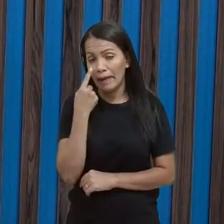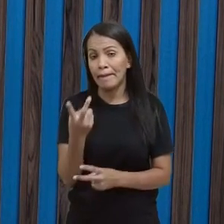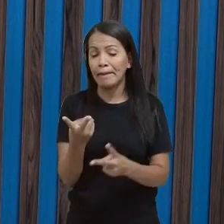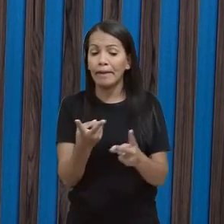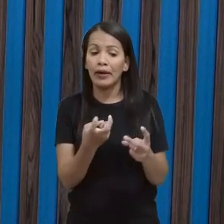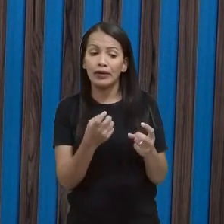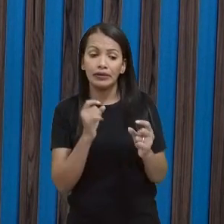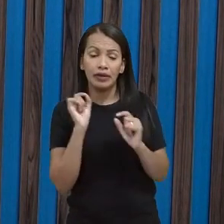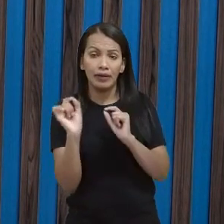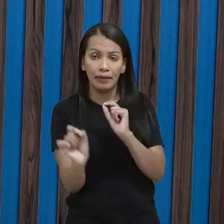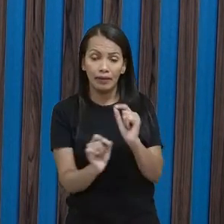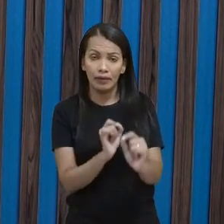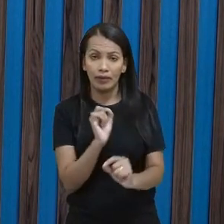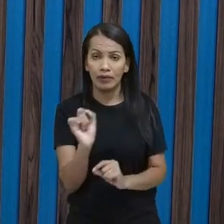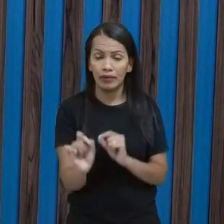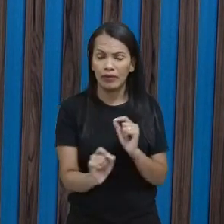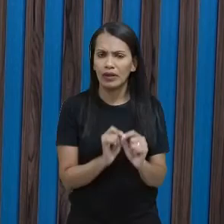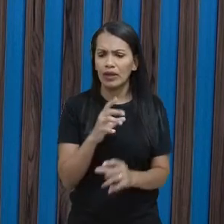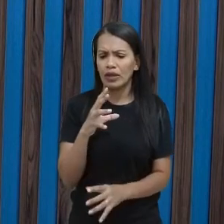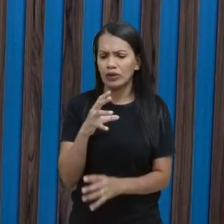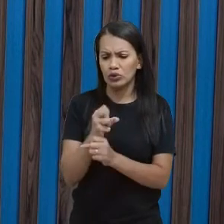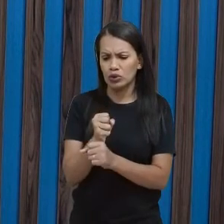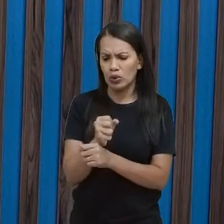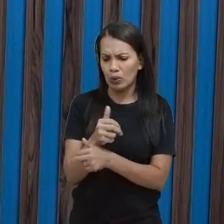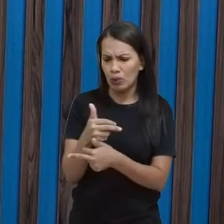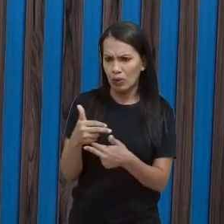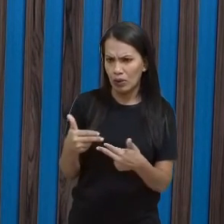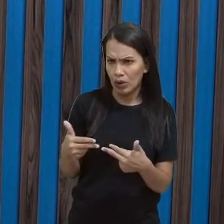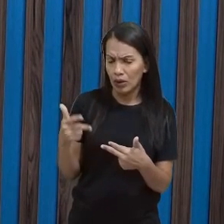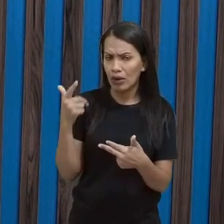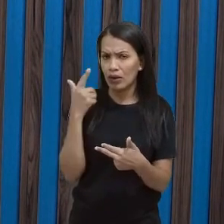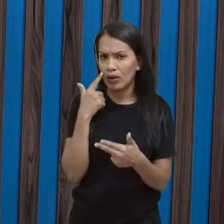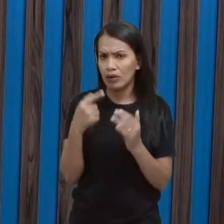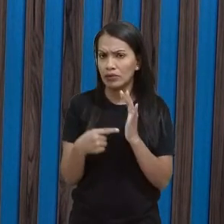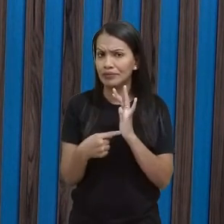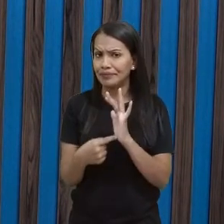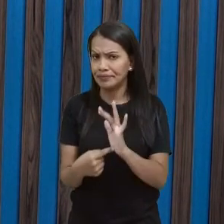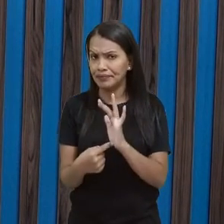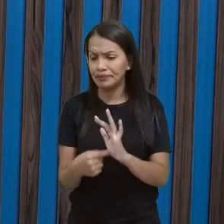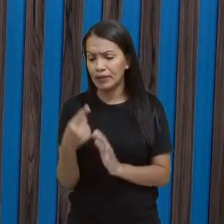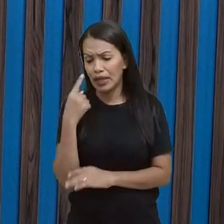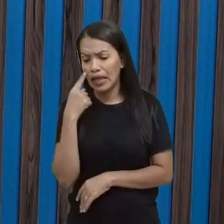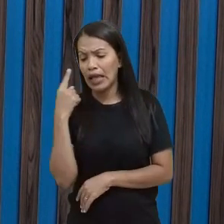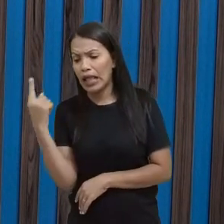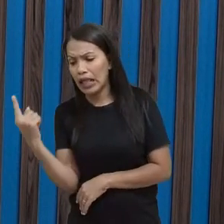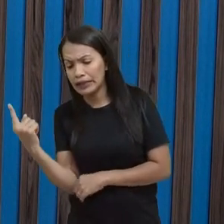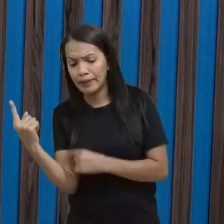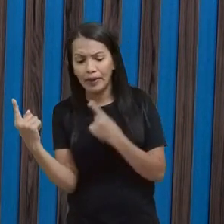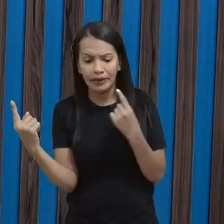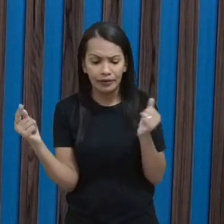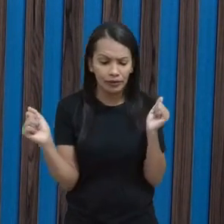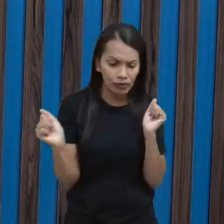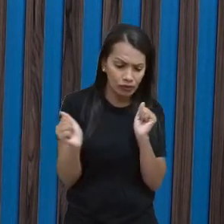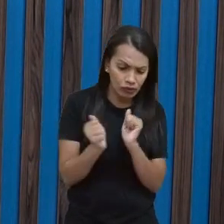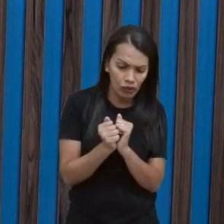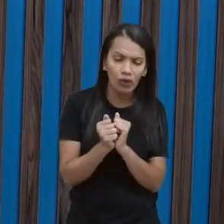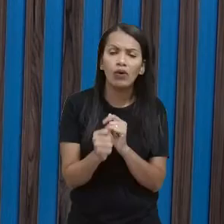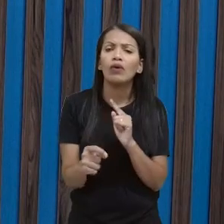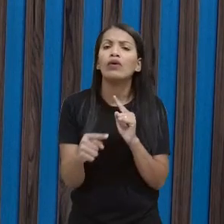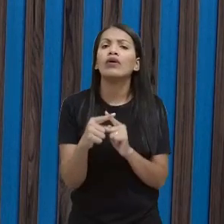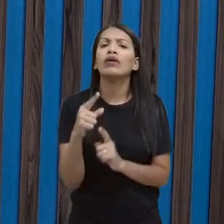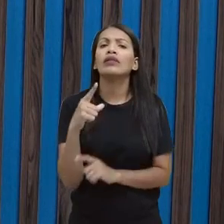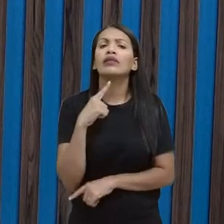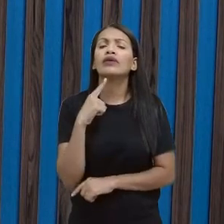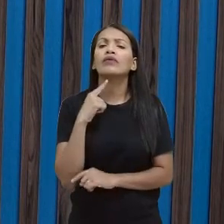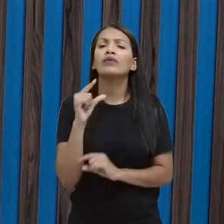E aí, essa hipotenusa é a somatória entre essa projeção mais essa projeção. Quando eu somo essas duas projeções, eu tenho o que eu